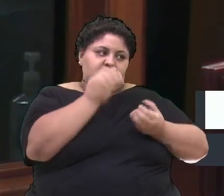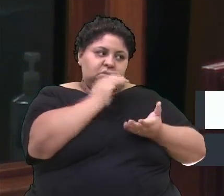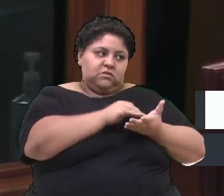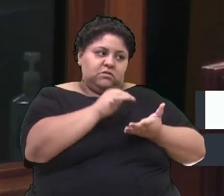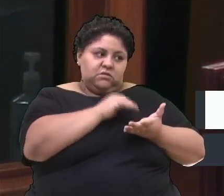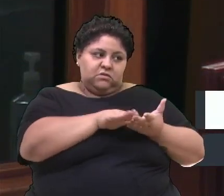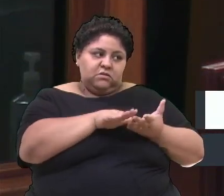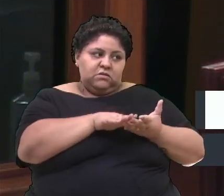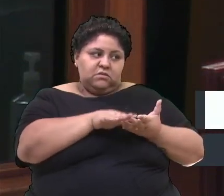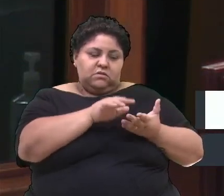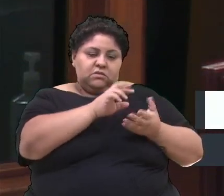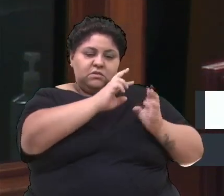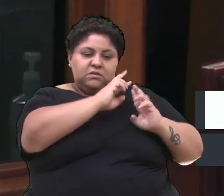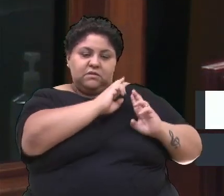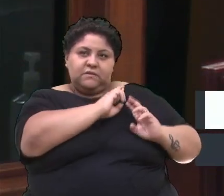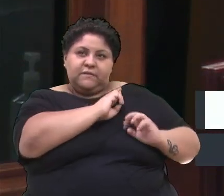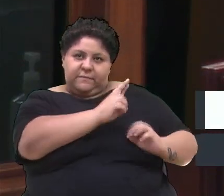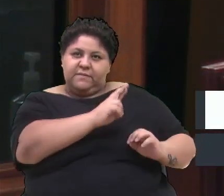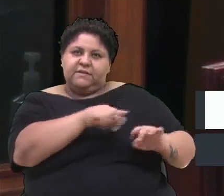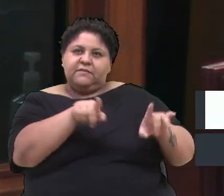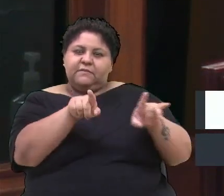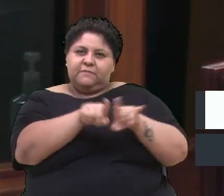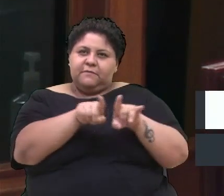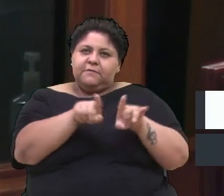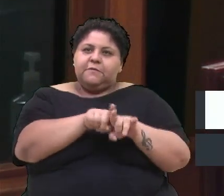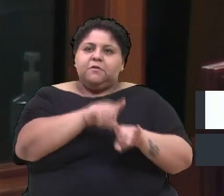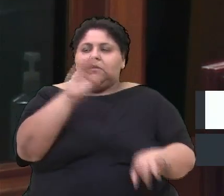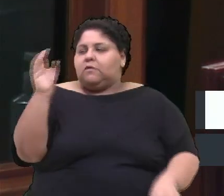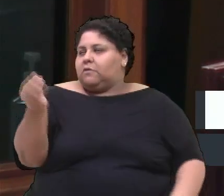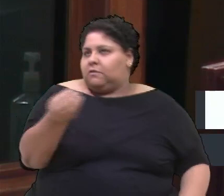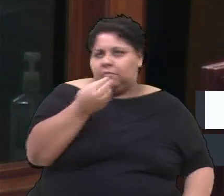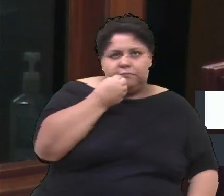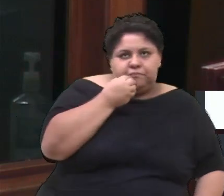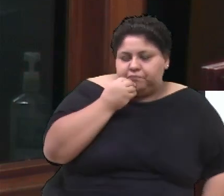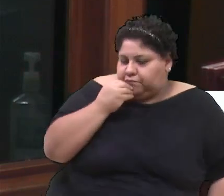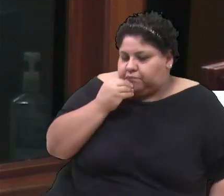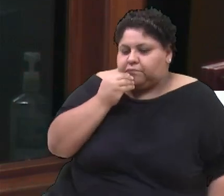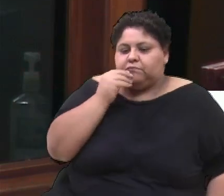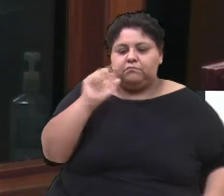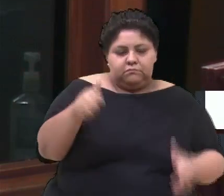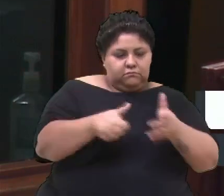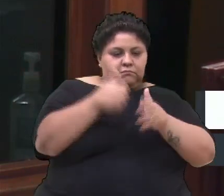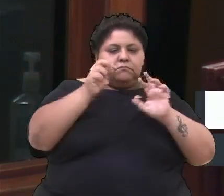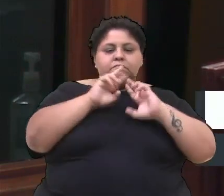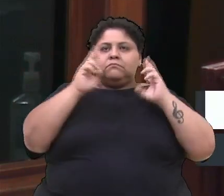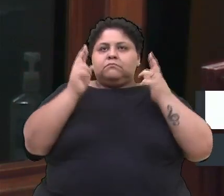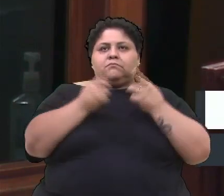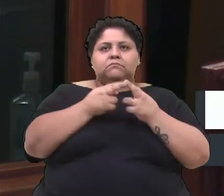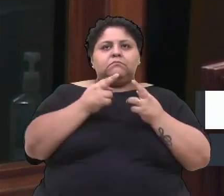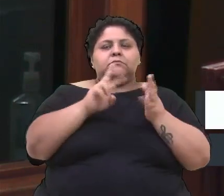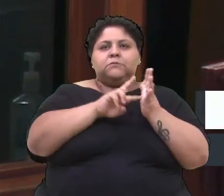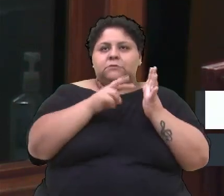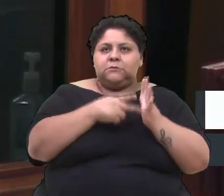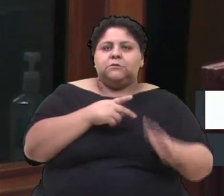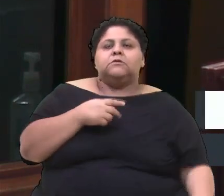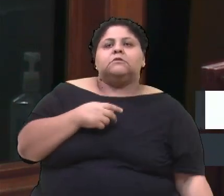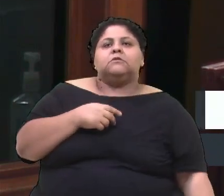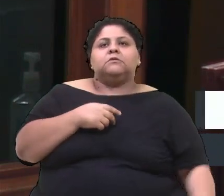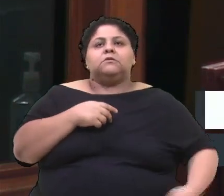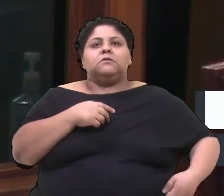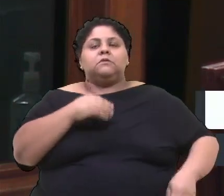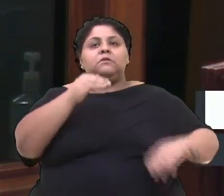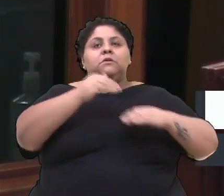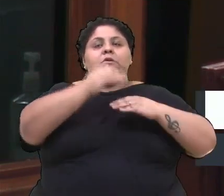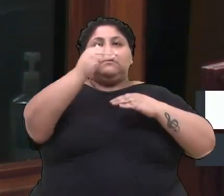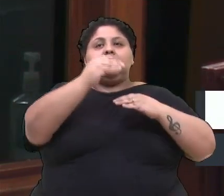pela representatividade que ela tem, com certeza vai tornar a reunião mais significativa, com mais